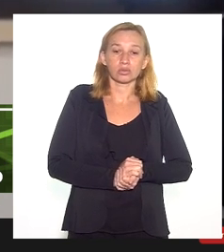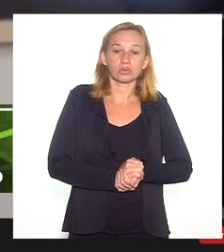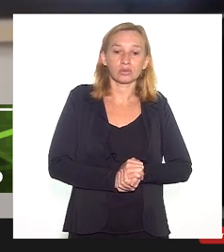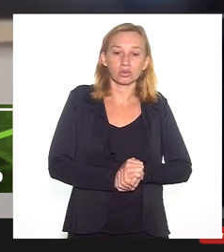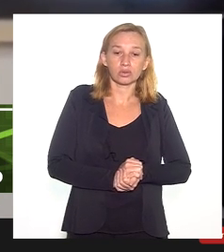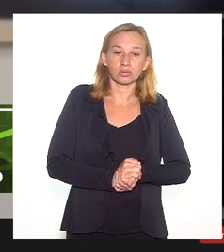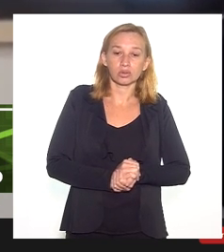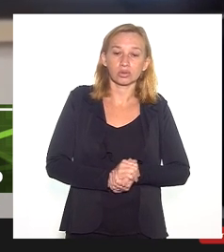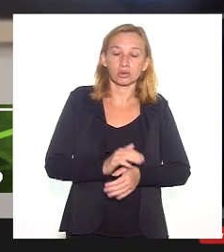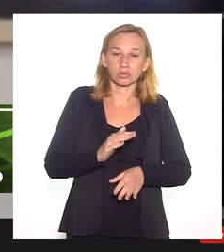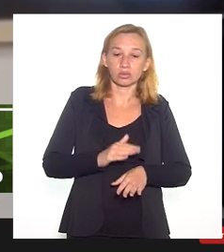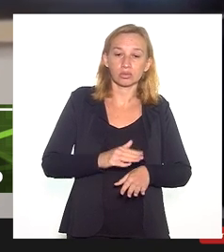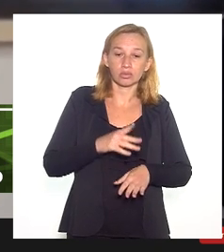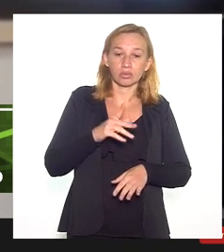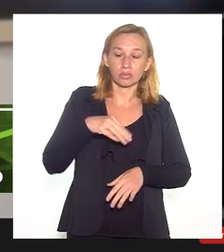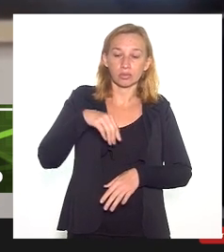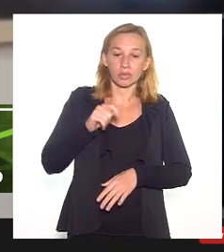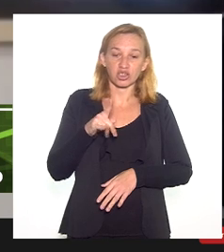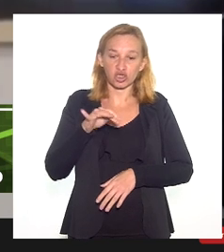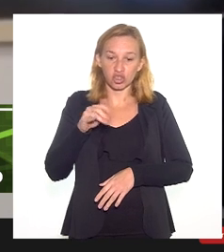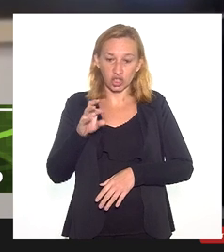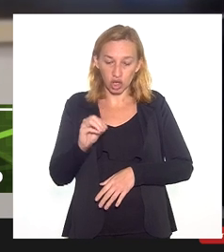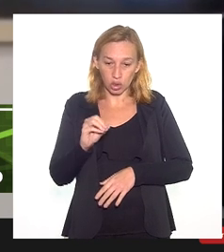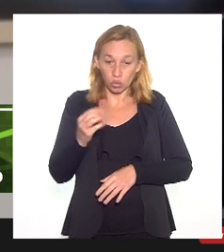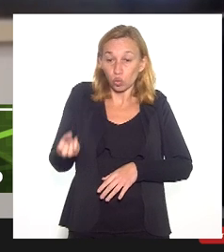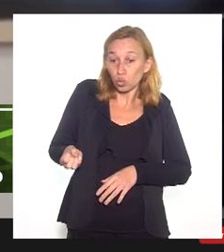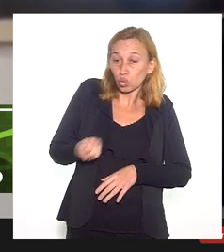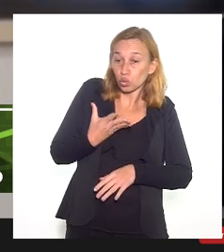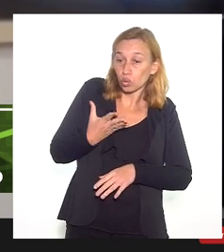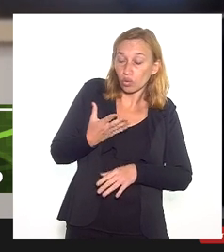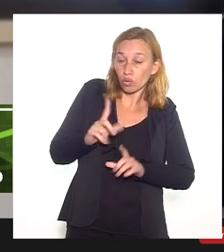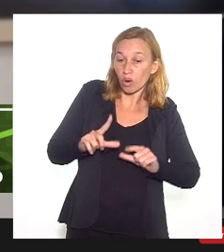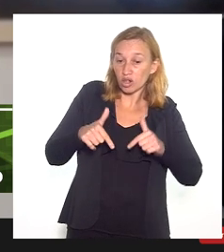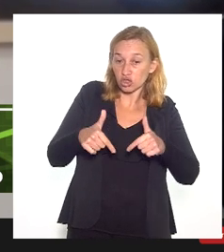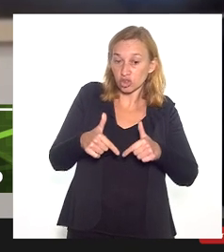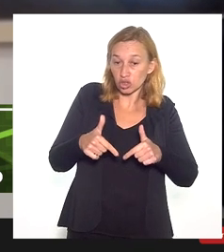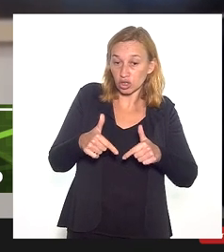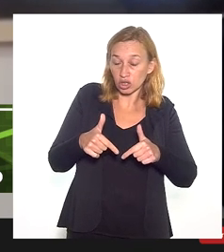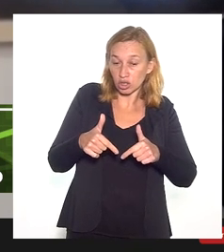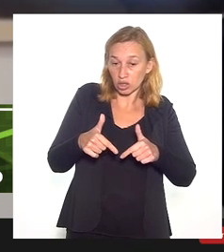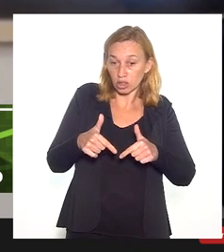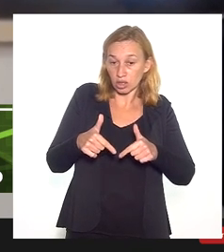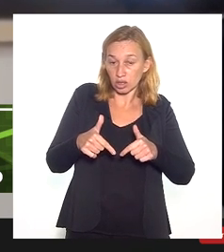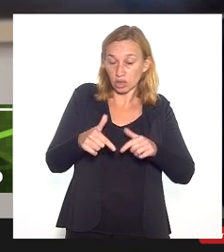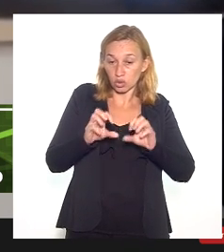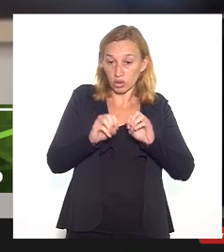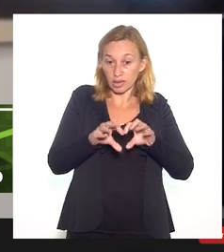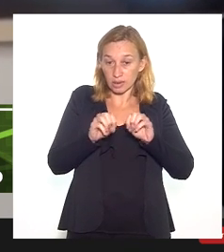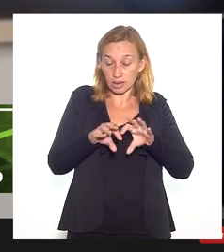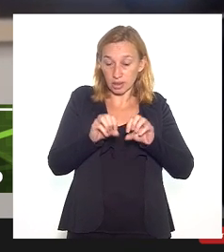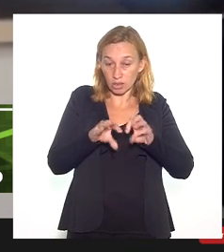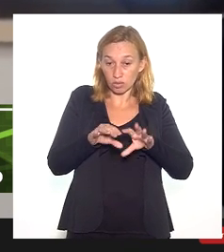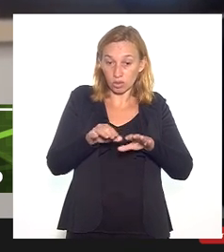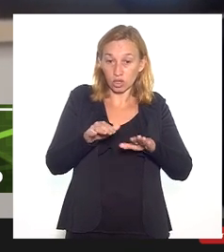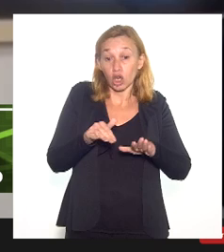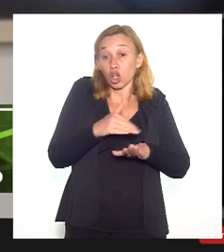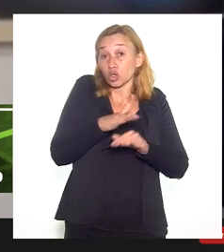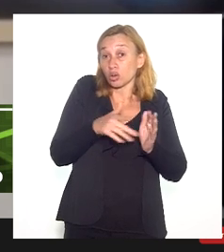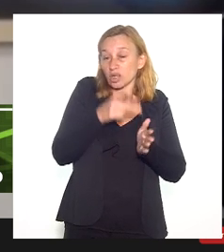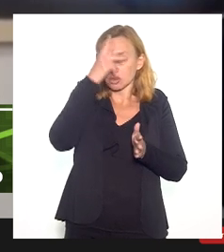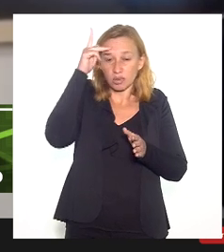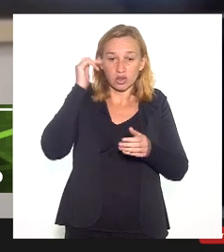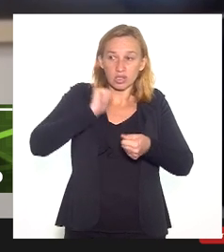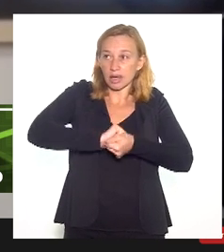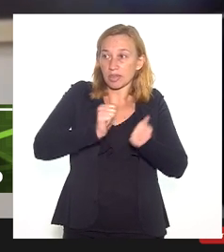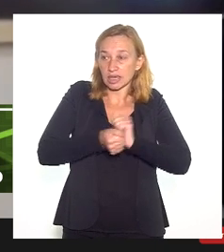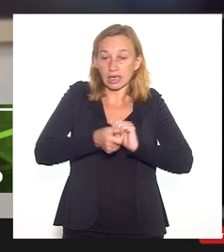de magistério, uma nova forma de magistério, que nem todas as pessoas estão adequadas